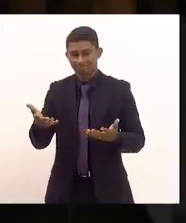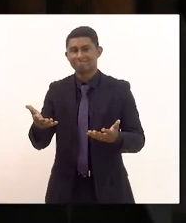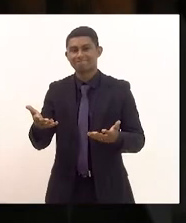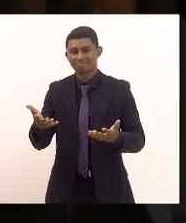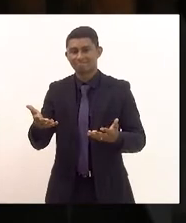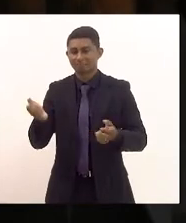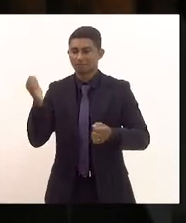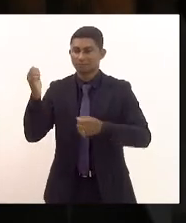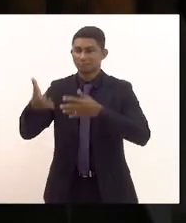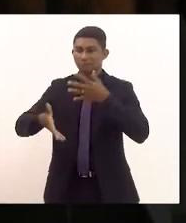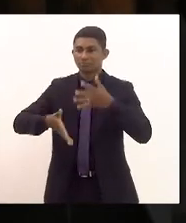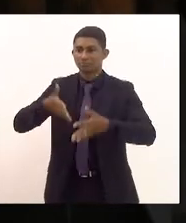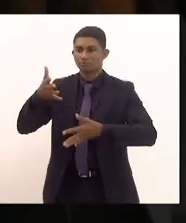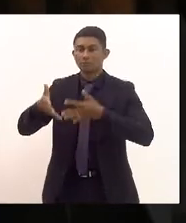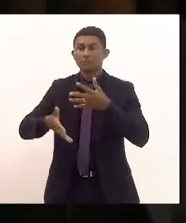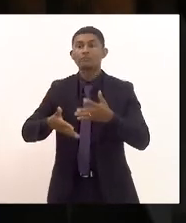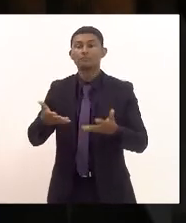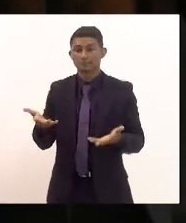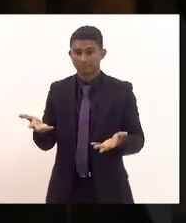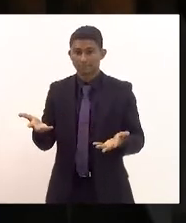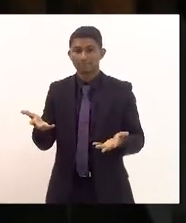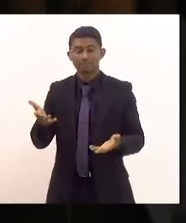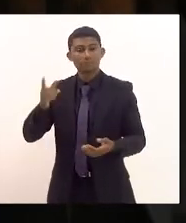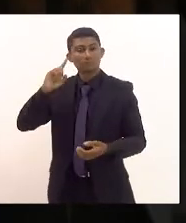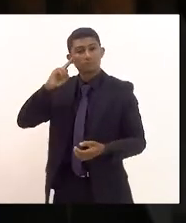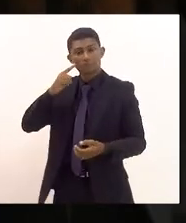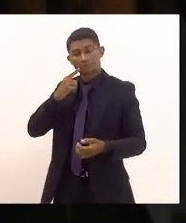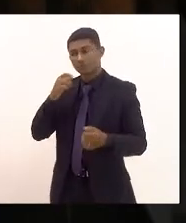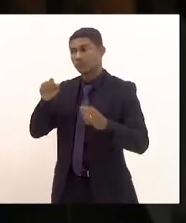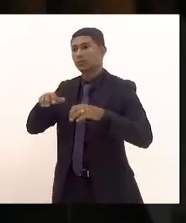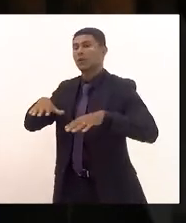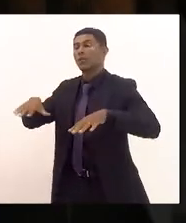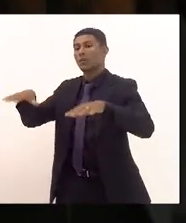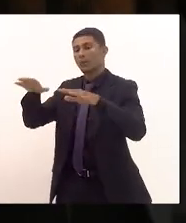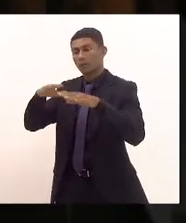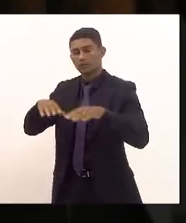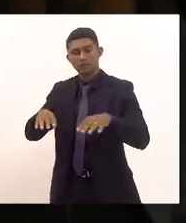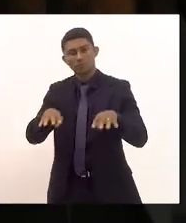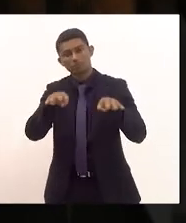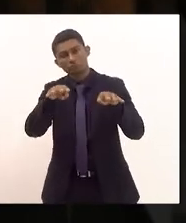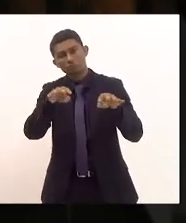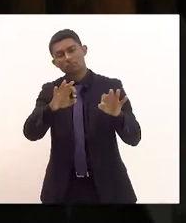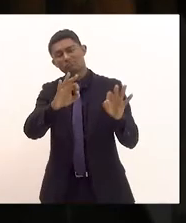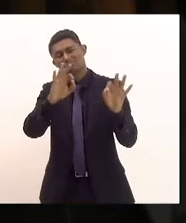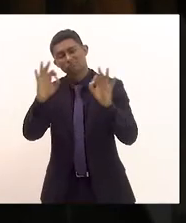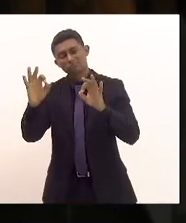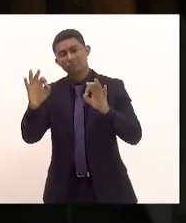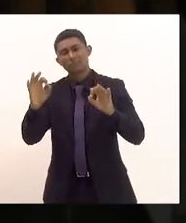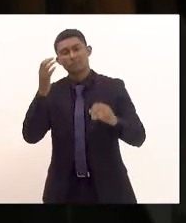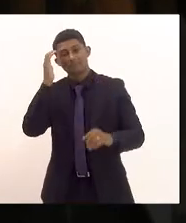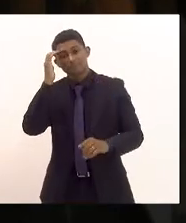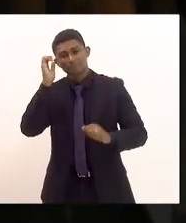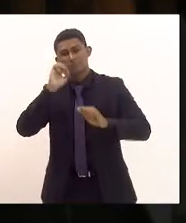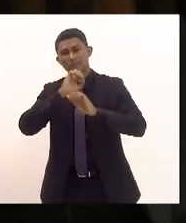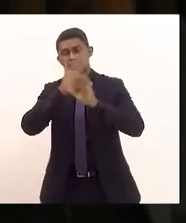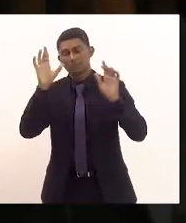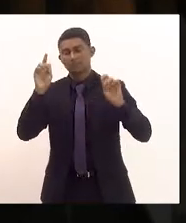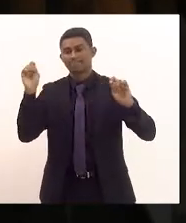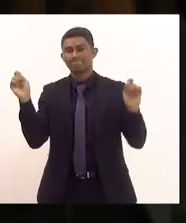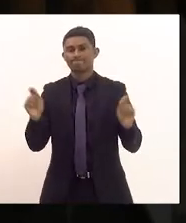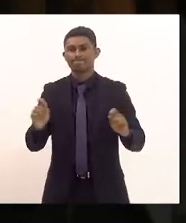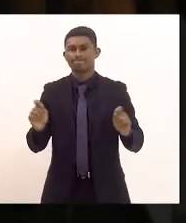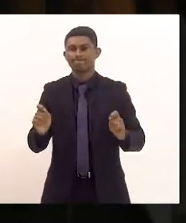da linguagem de libras que leva a nossa voz aos deficientes